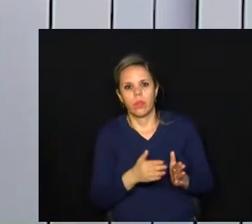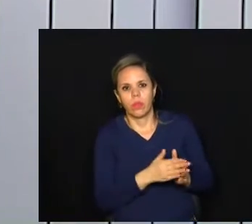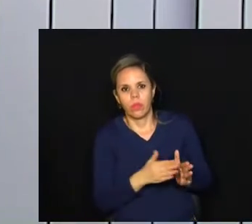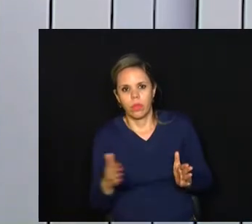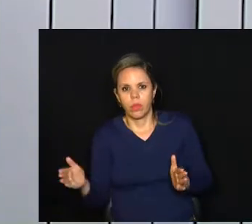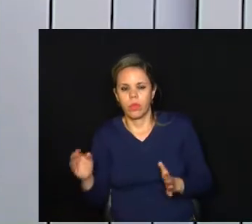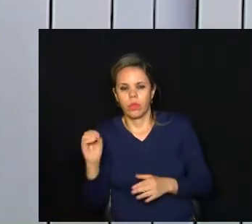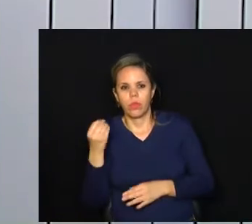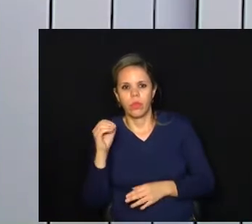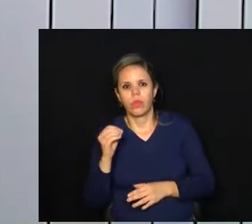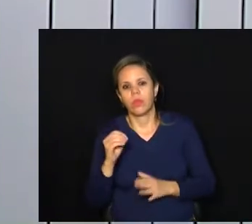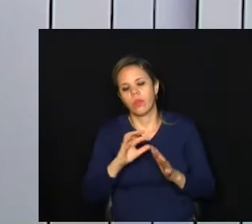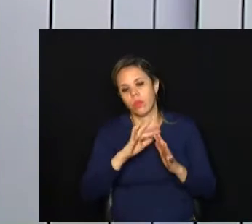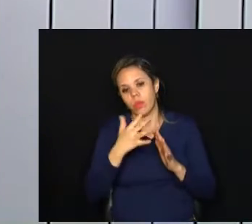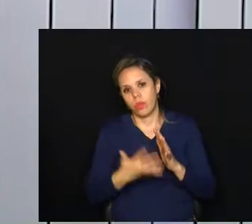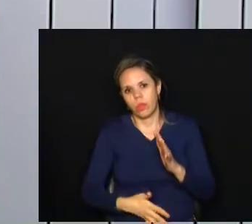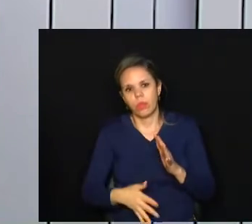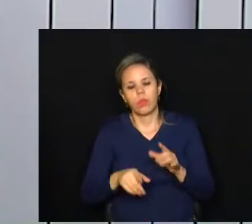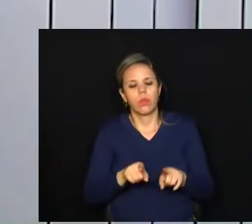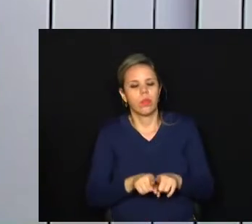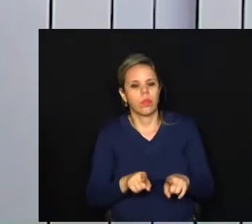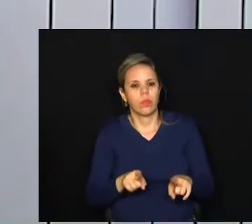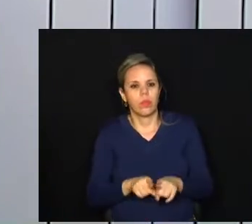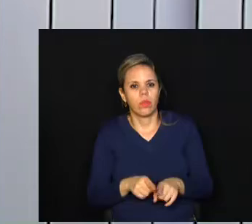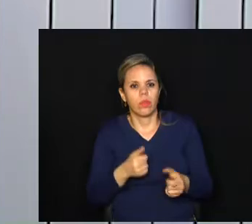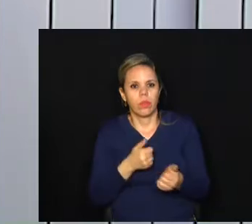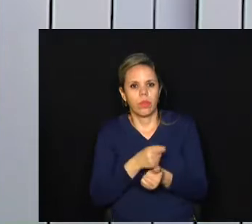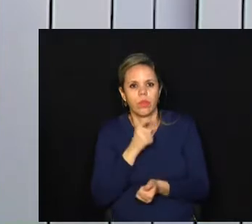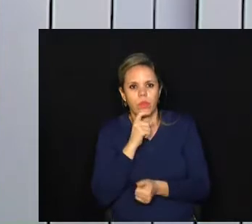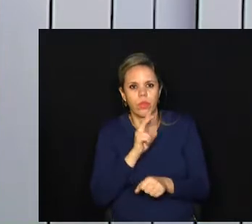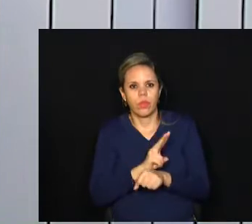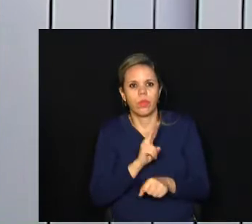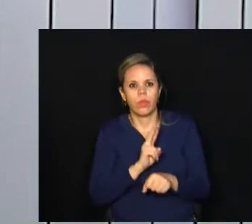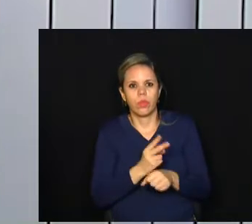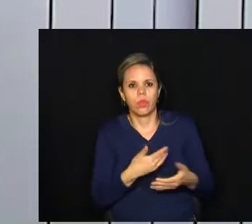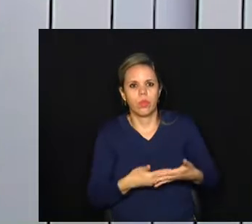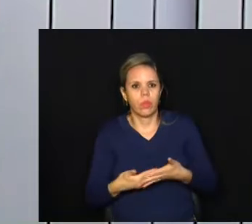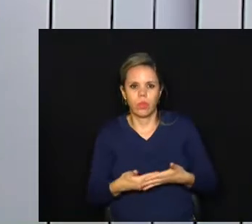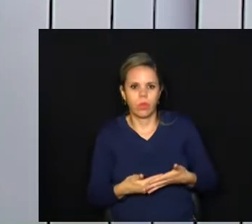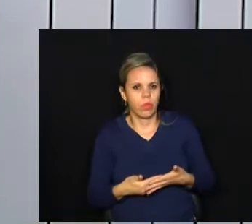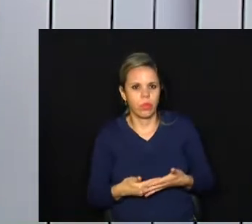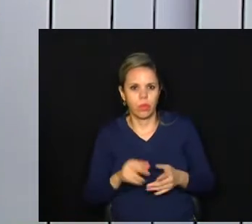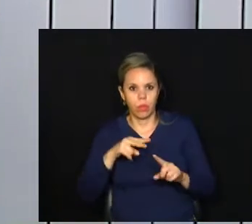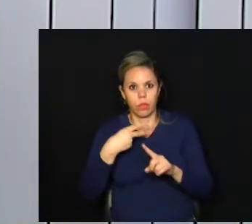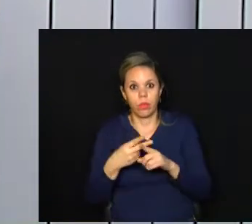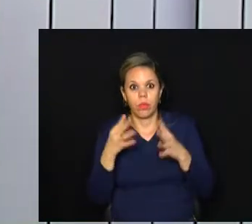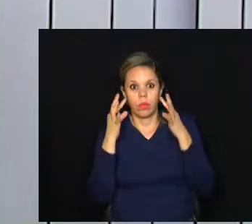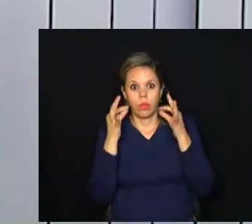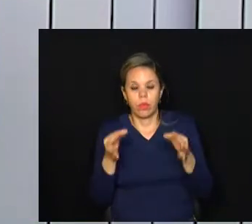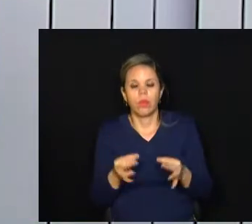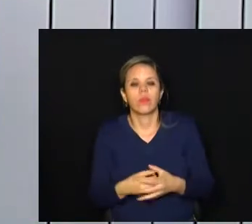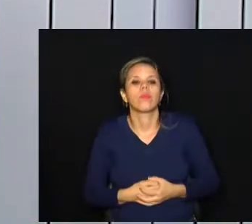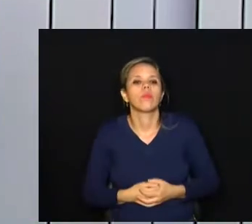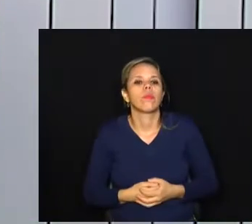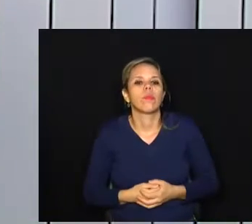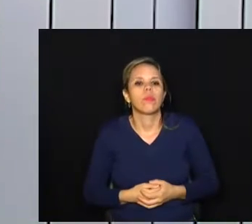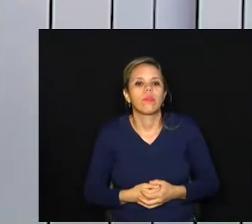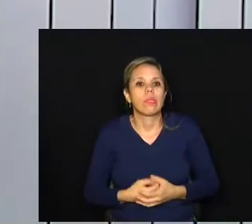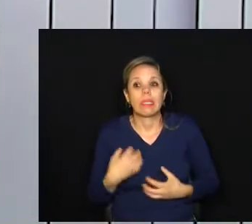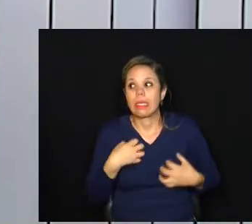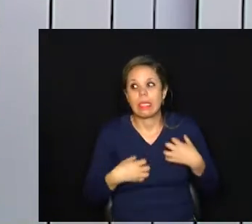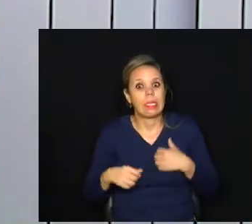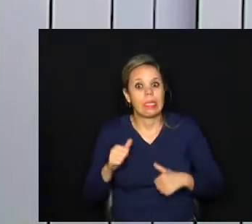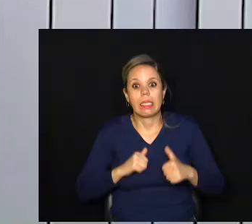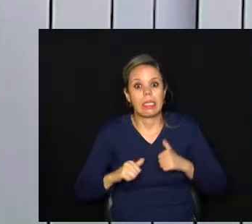de outono, próximo ao inverno, os cuidados com os bebês devem ser redobrados. Mas não precisa entrar em